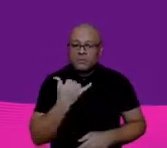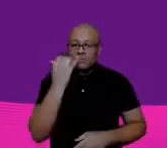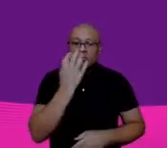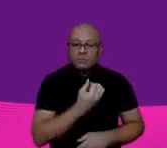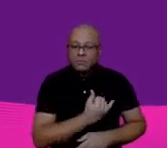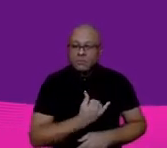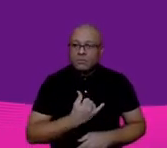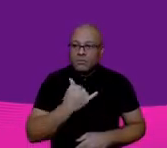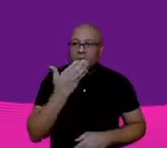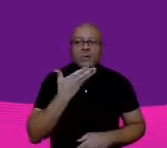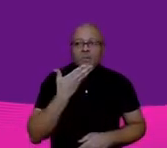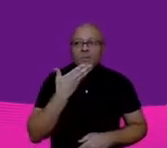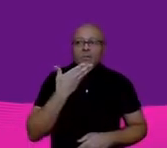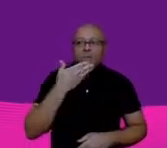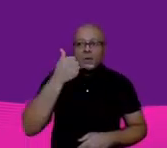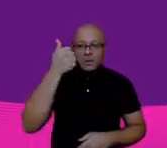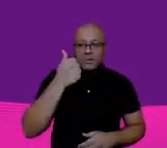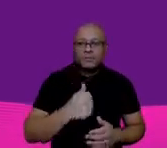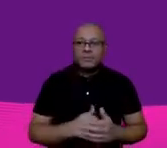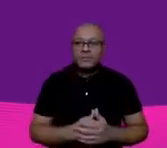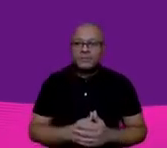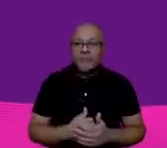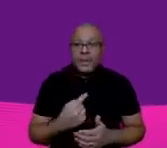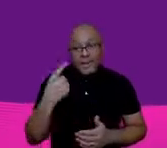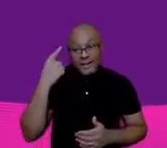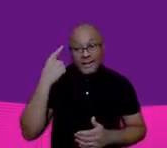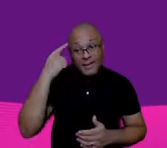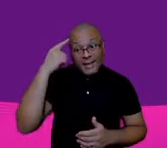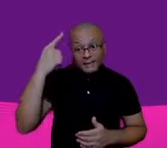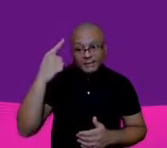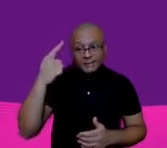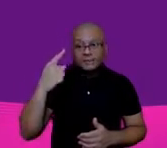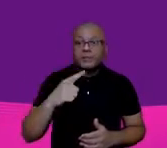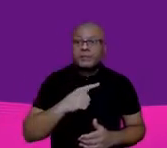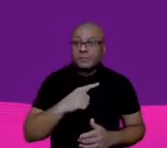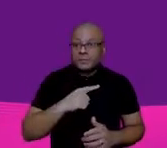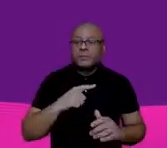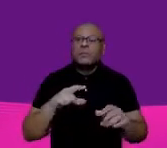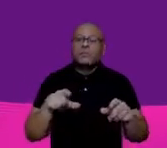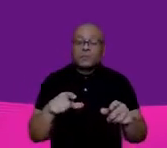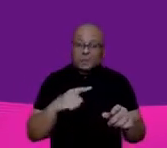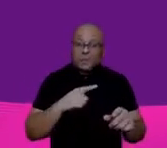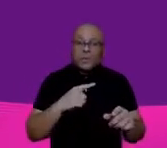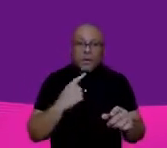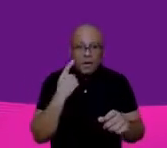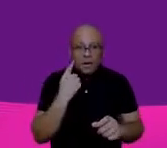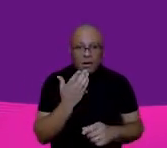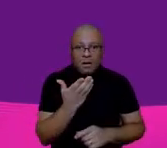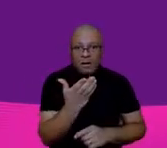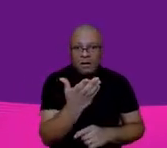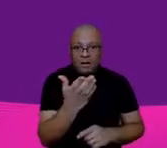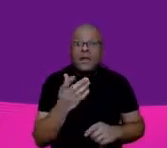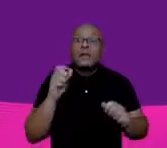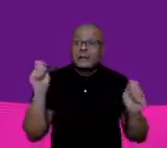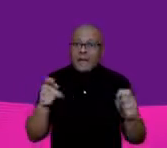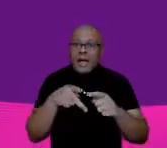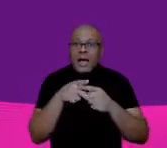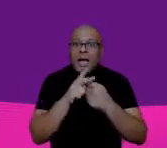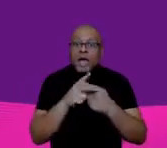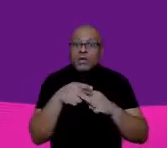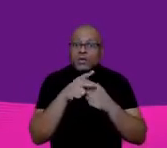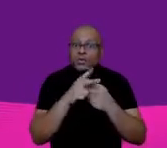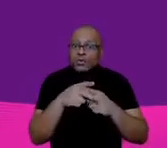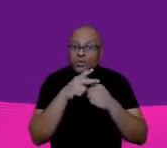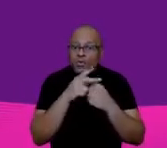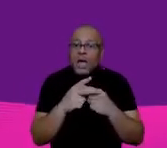sintomas da doença. Essa é a ideia. Esse sistema, ele é pulsátil, a gente ajusta a frequência de entrega, e essa